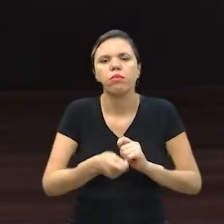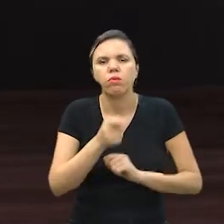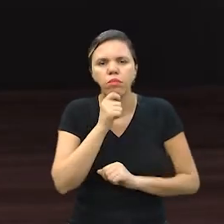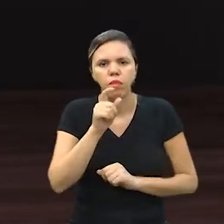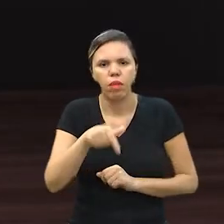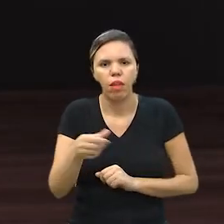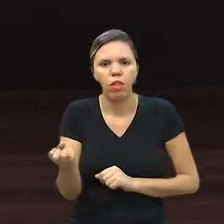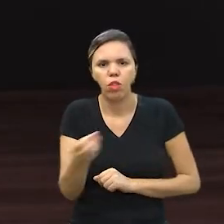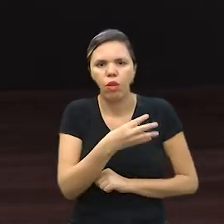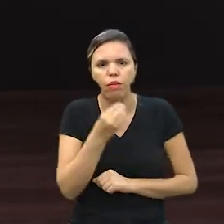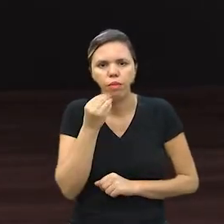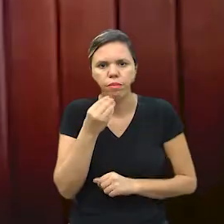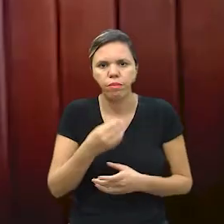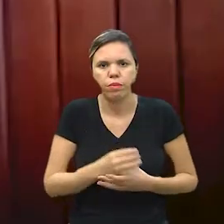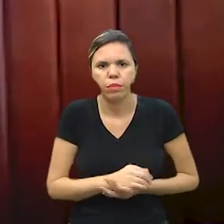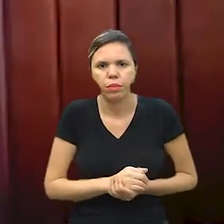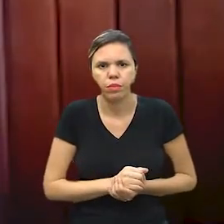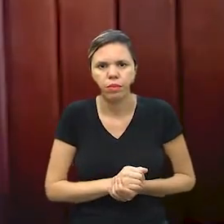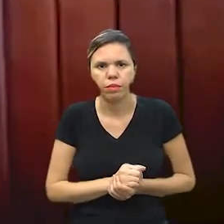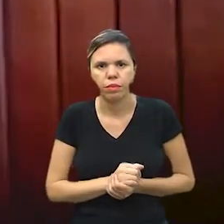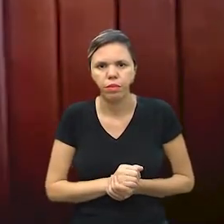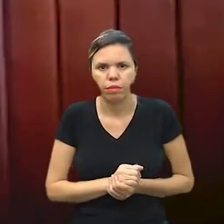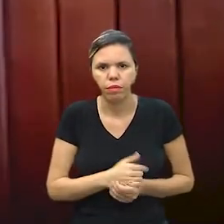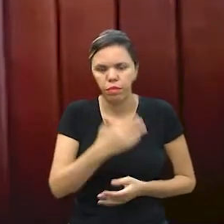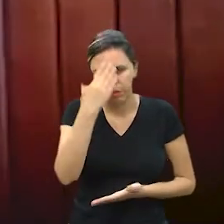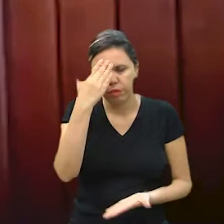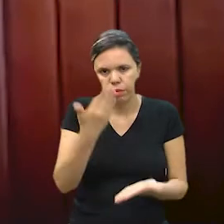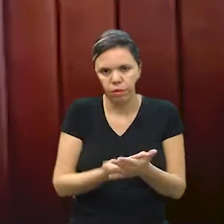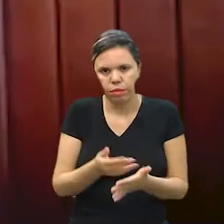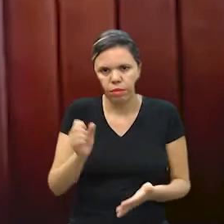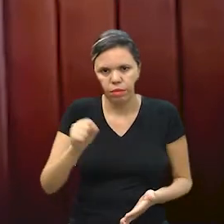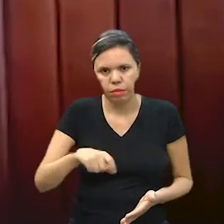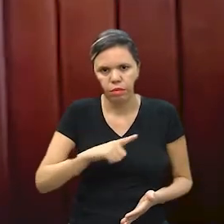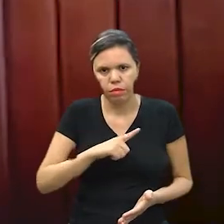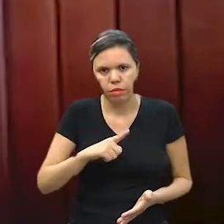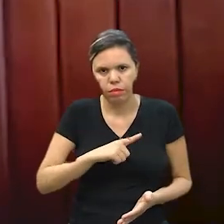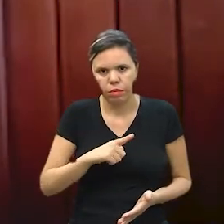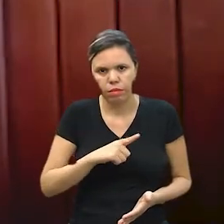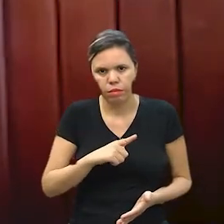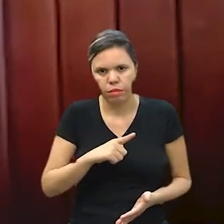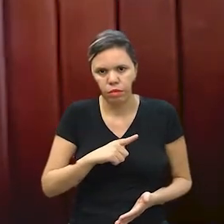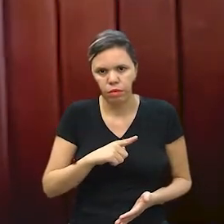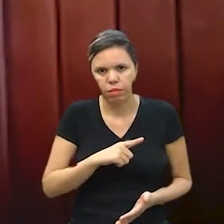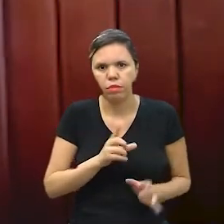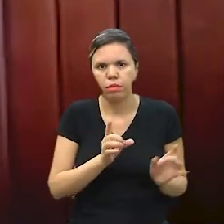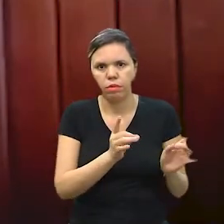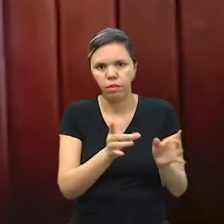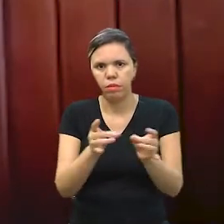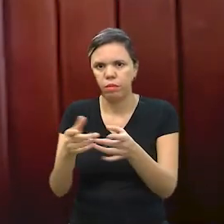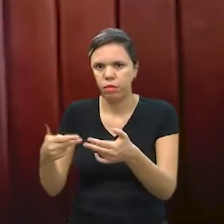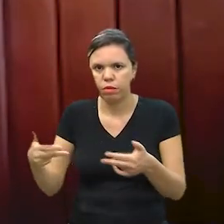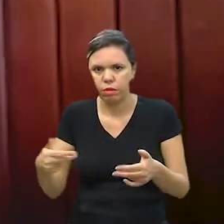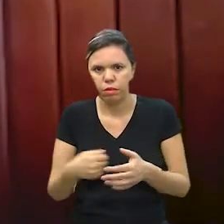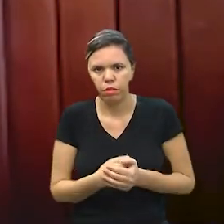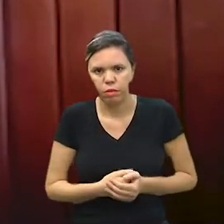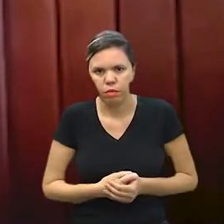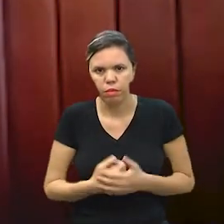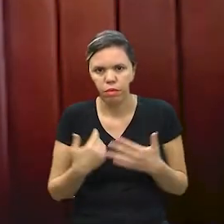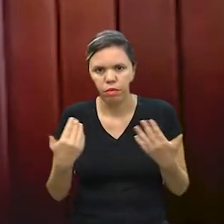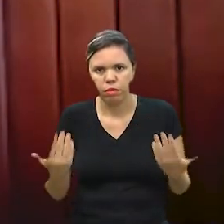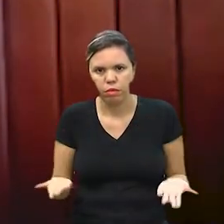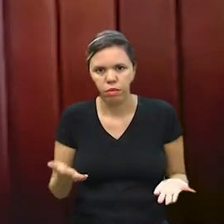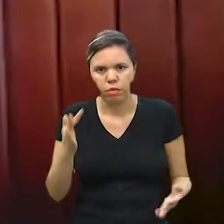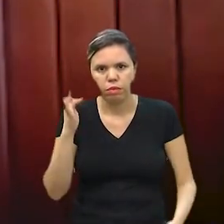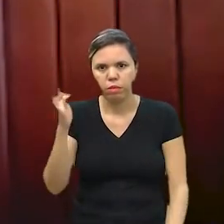há novas possibilidades? Eu acredito sim, né? Eu acho que existem várias formas que nós vamos ter de comercializar. Quem sabe